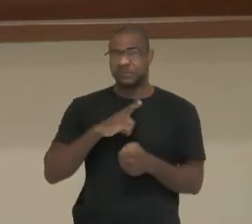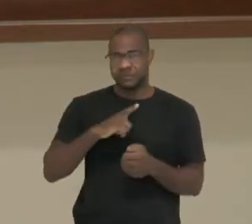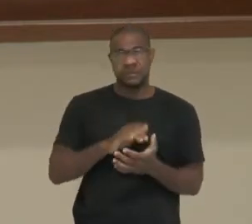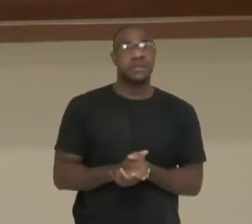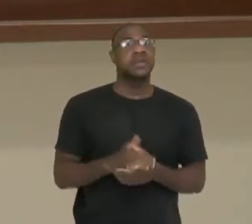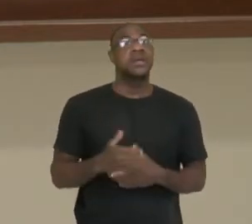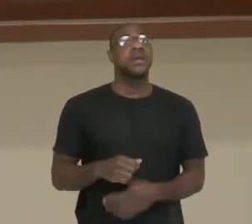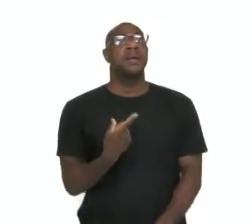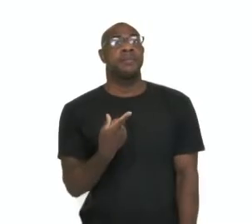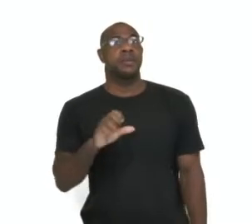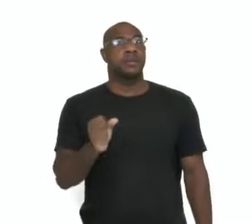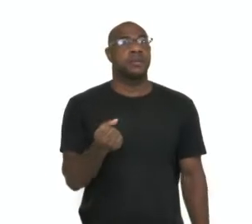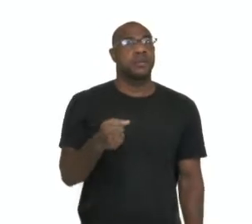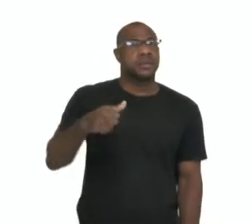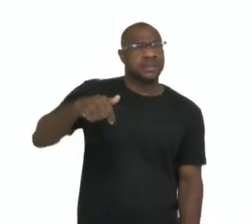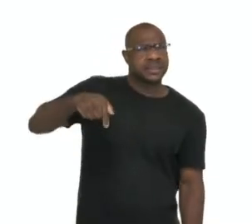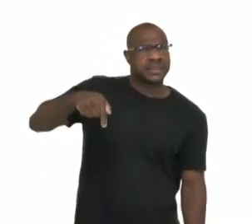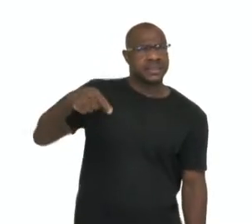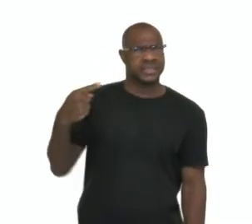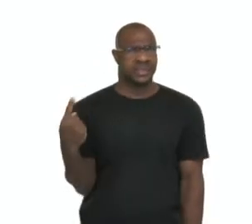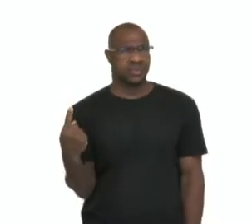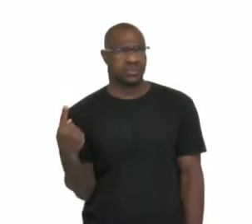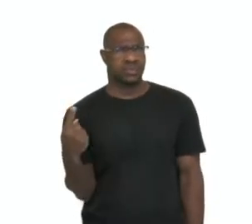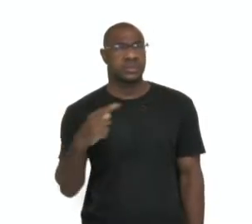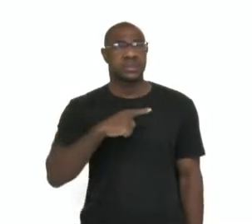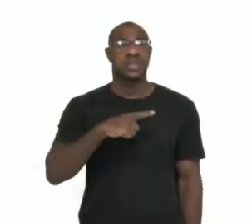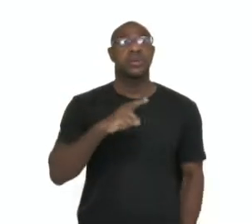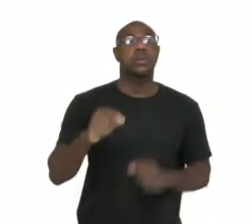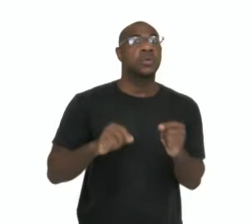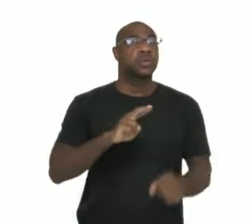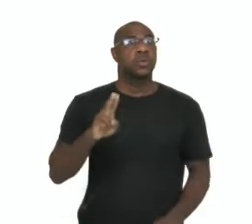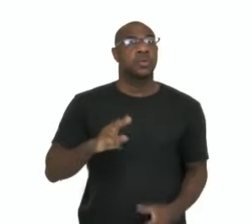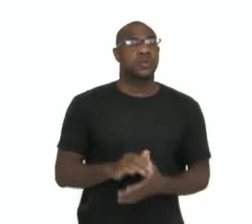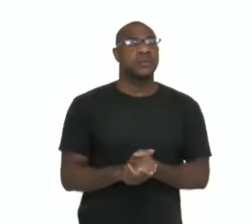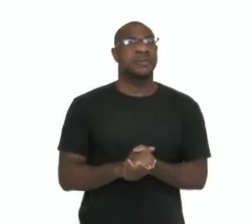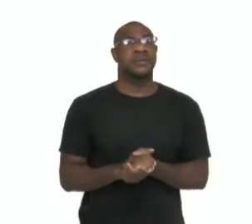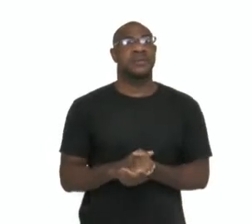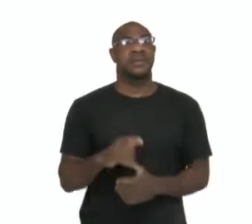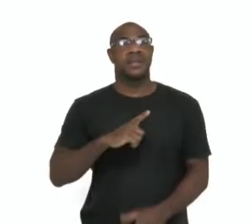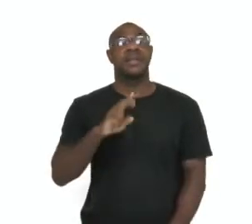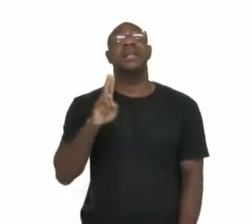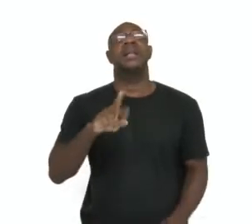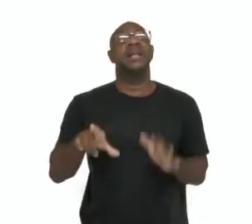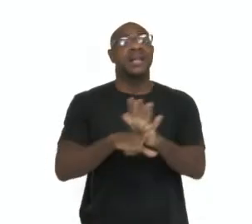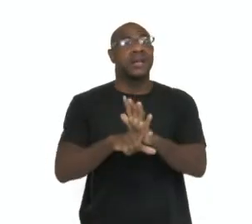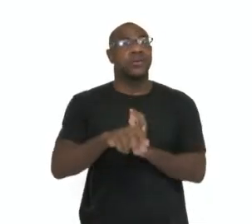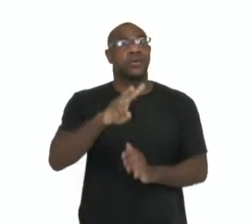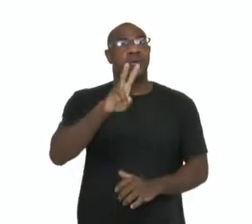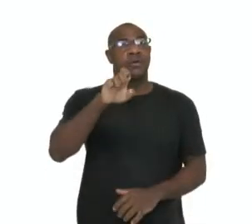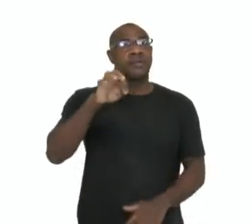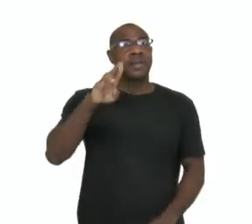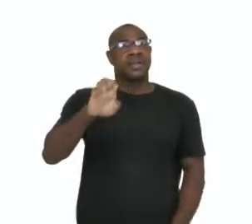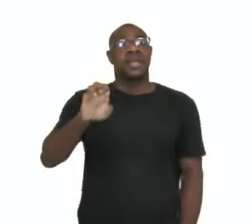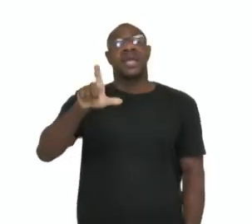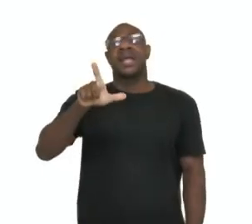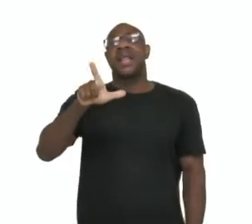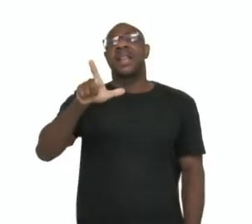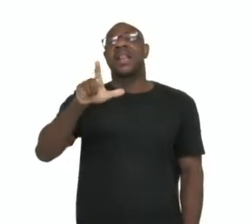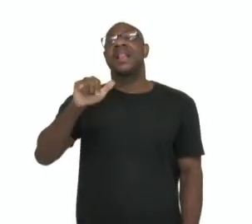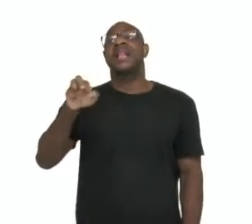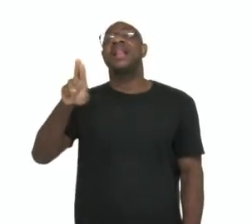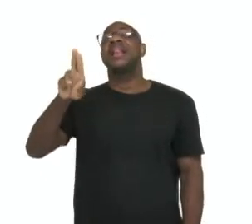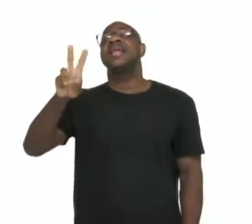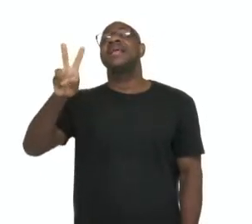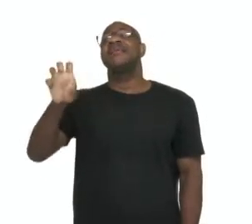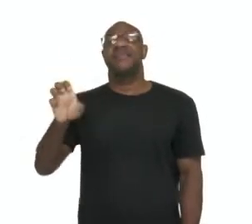que no ano de 1871 vai existir a chamada Lei do Ventre Livre. Ela vai acontecer no dia